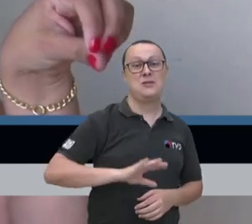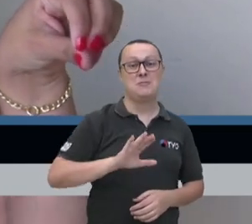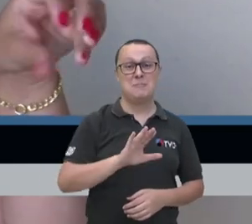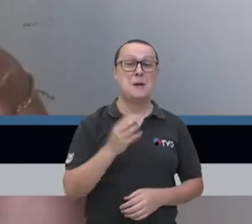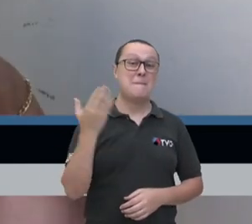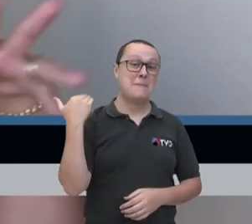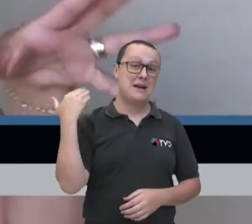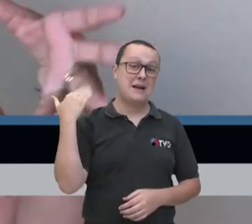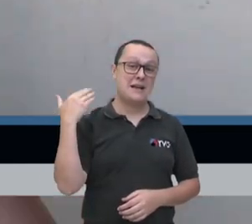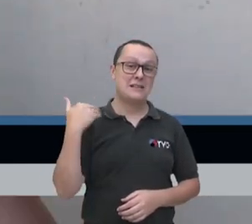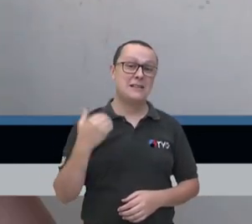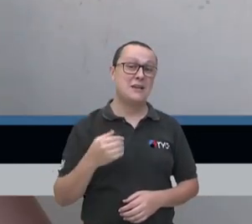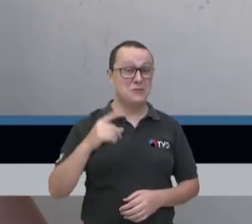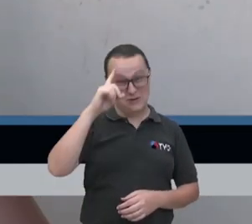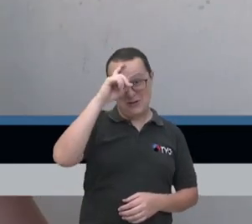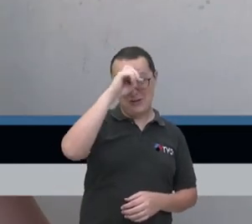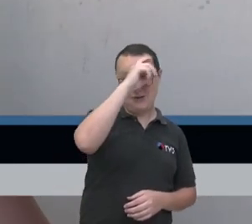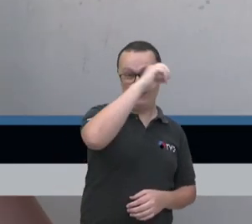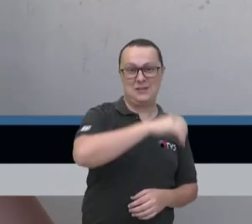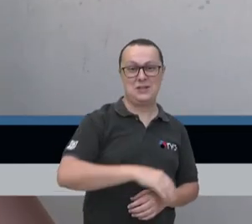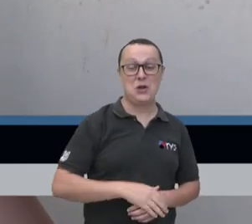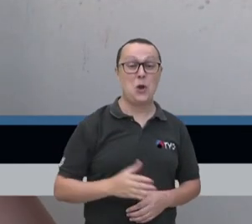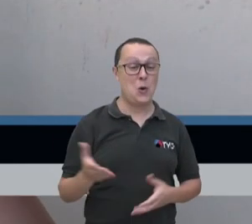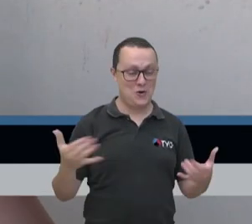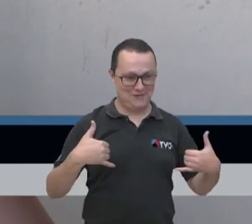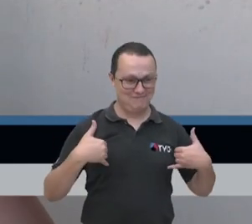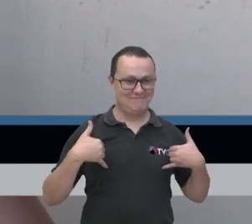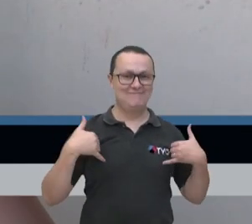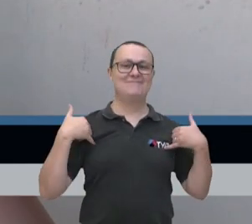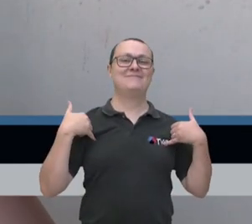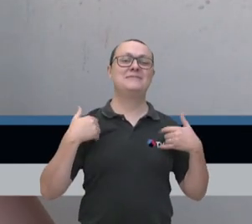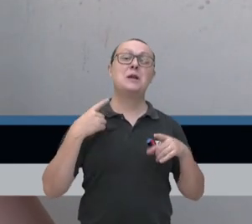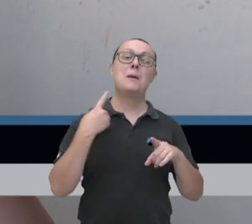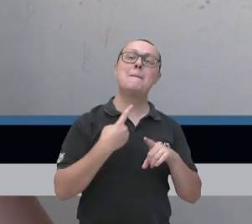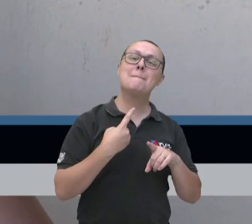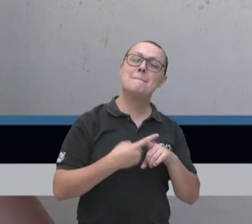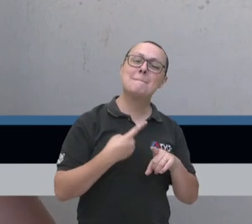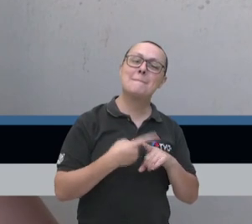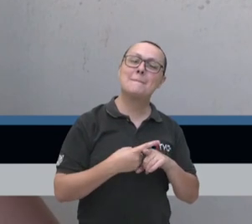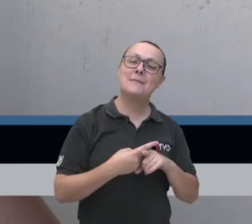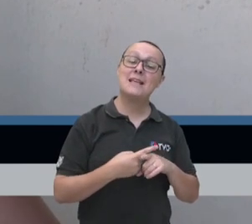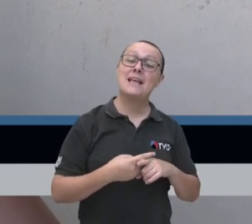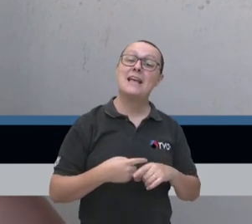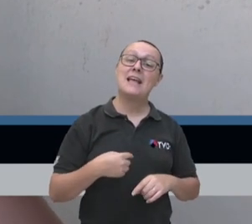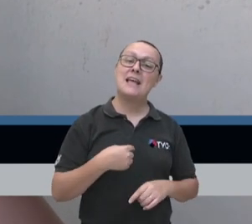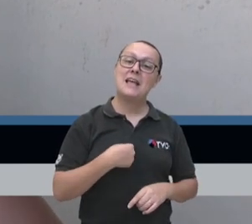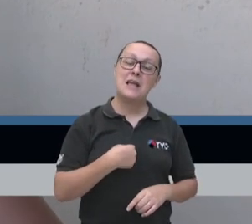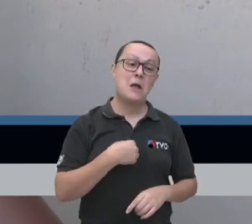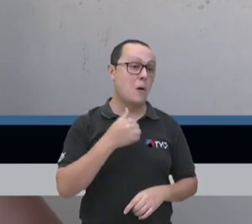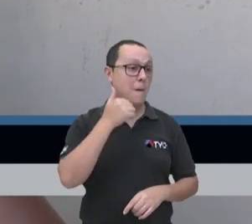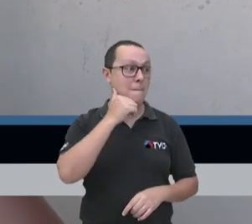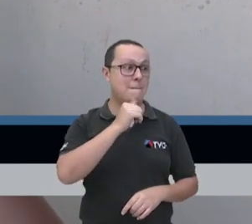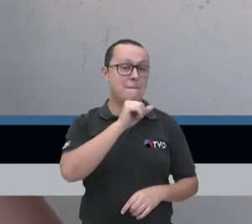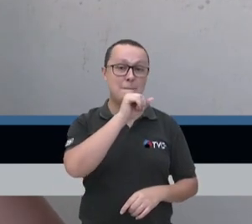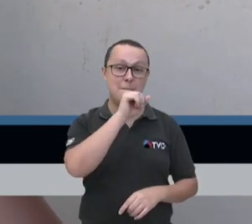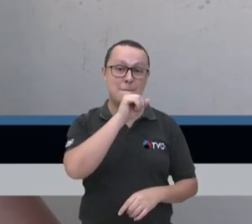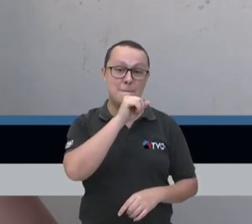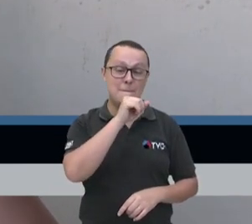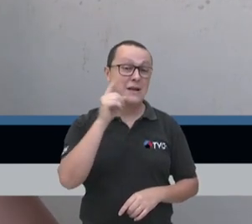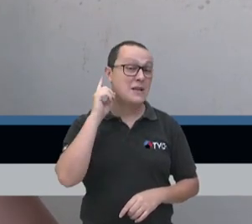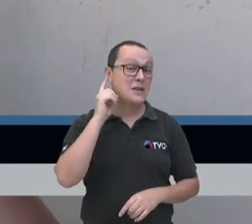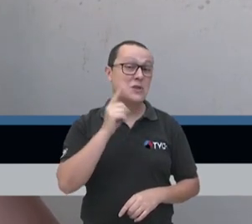deficiência da Zildimar. Ah, para mim é um orgulho, né? Eu não tenho, eu não acho que isso para mim é um problema.